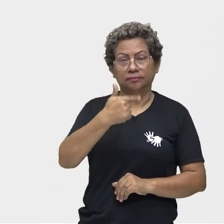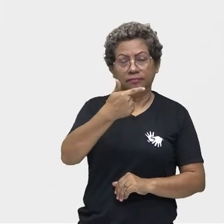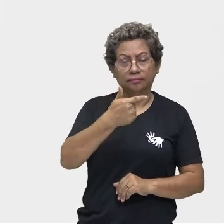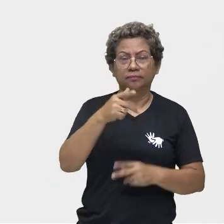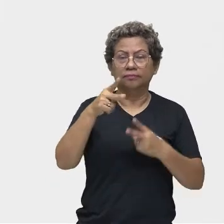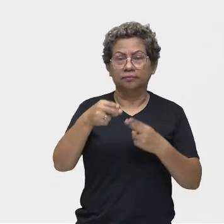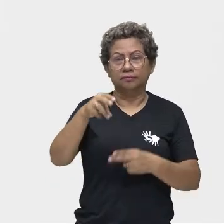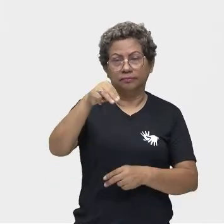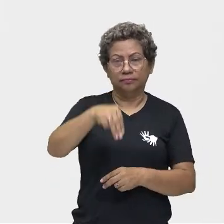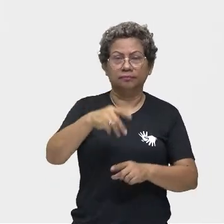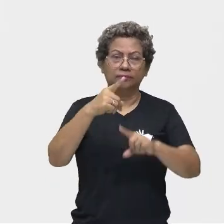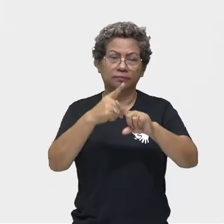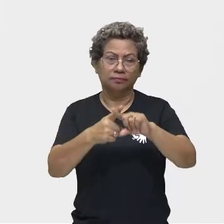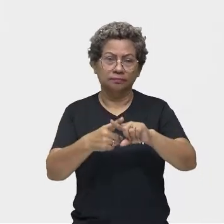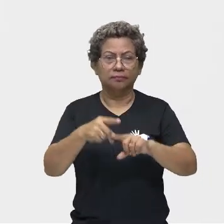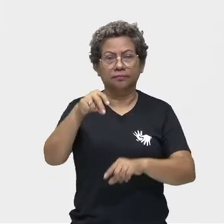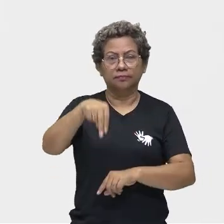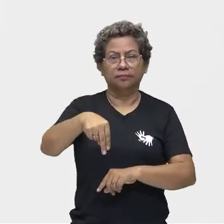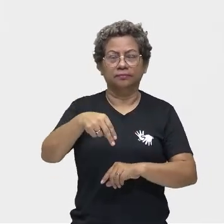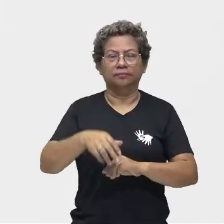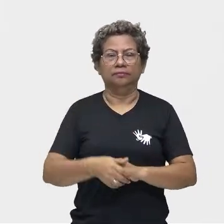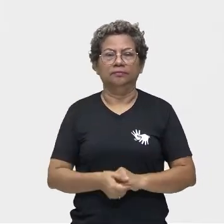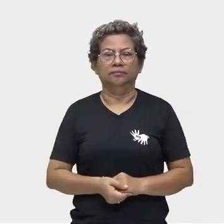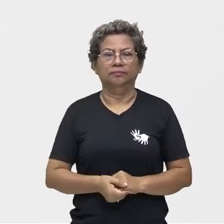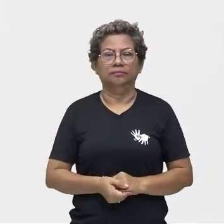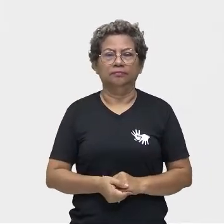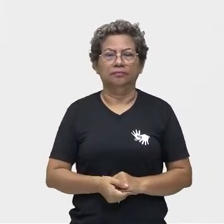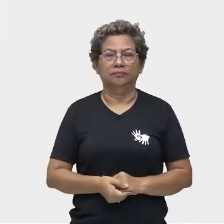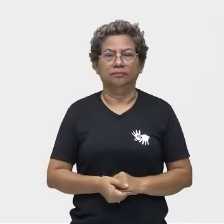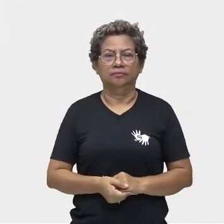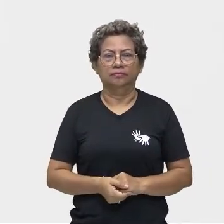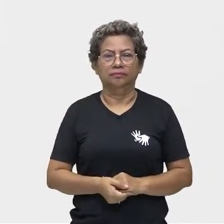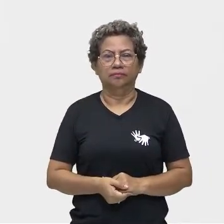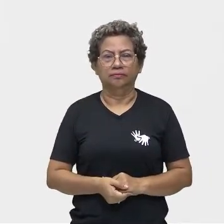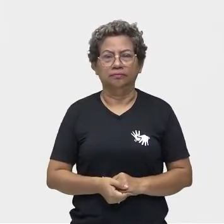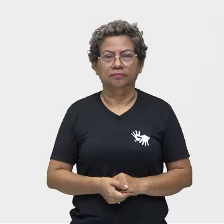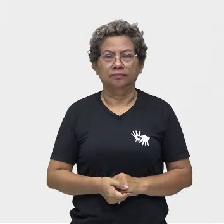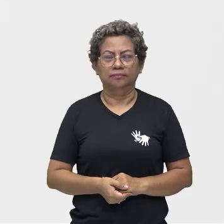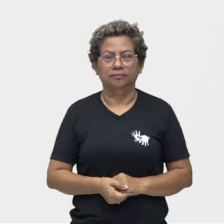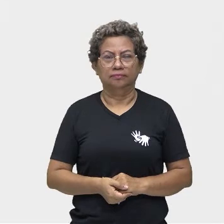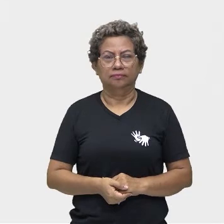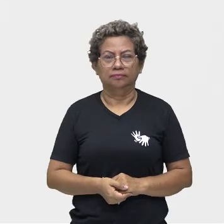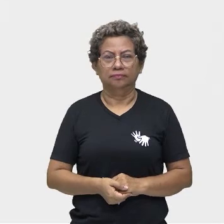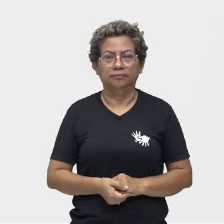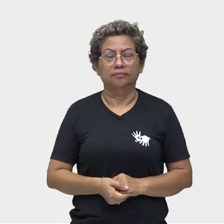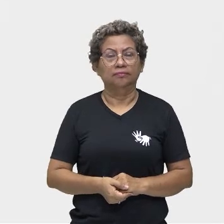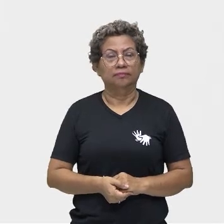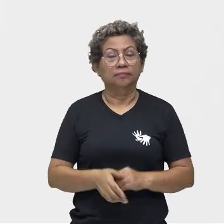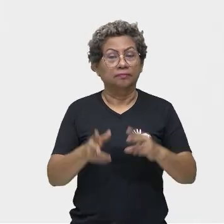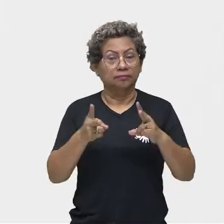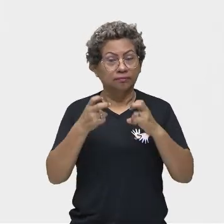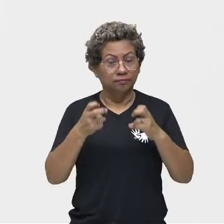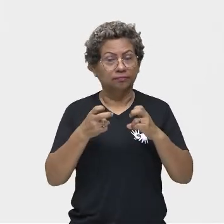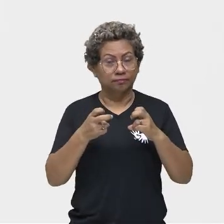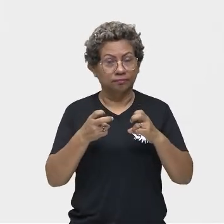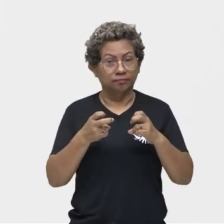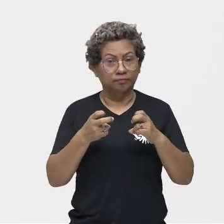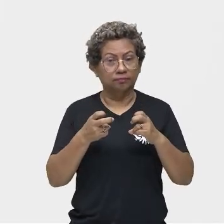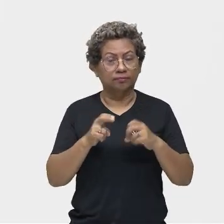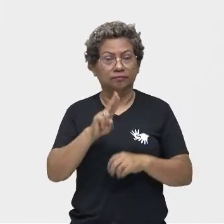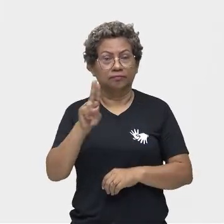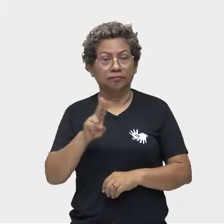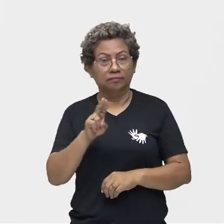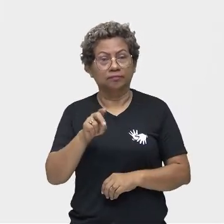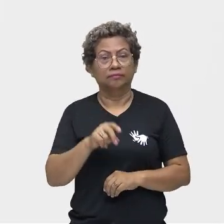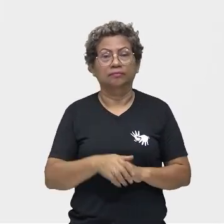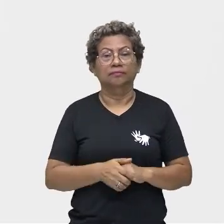m que multiplica n, correto? Então, é essa relação aqui que nós vamos utilizar. Por quê?